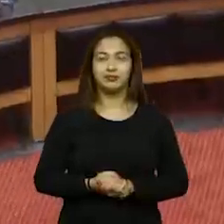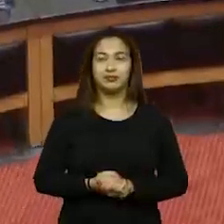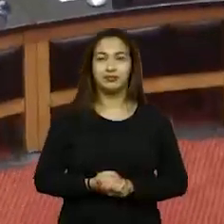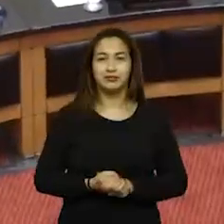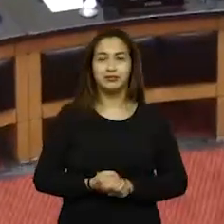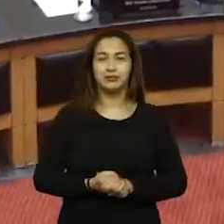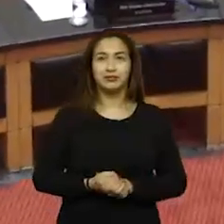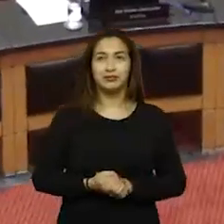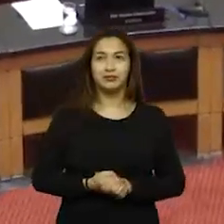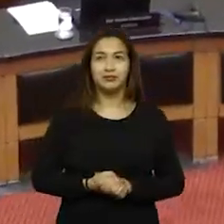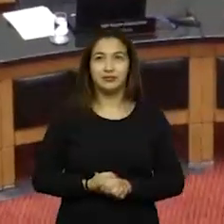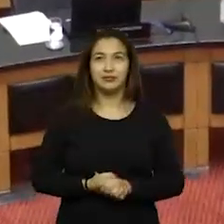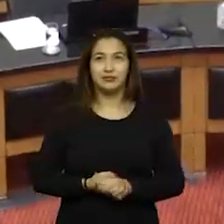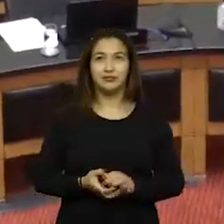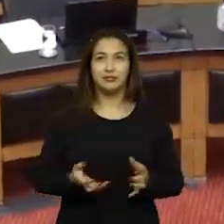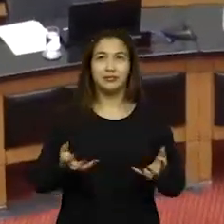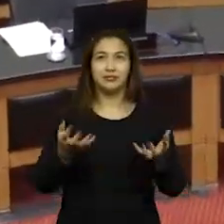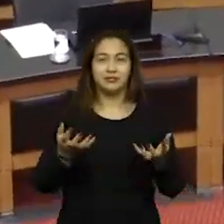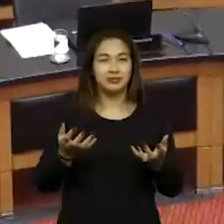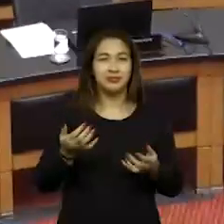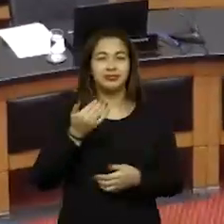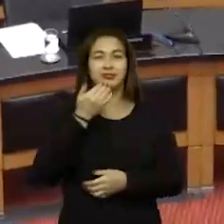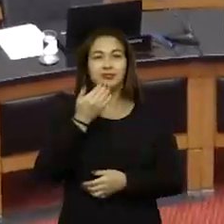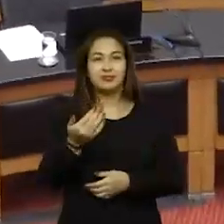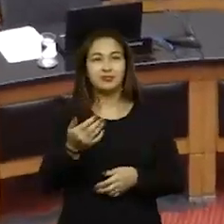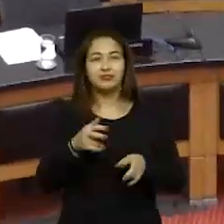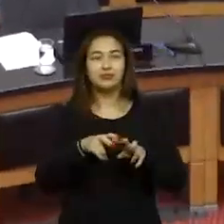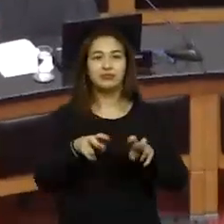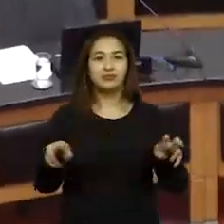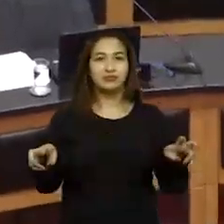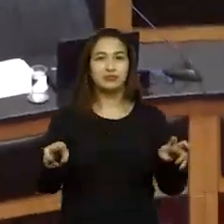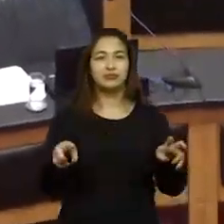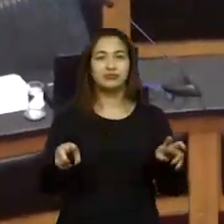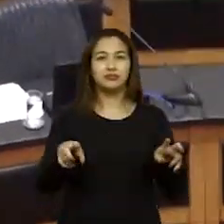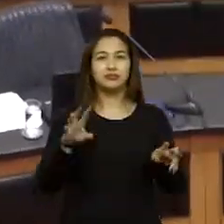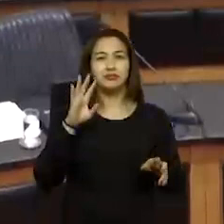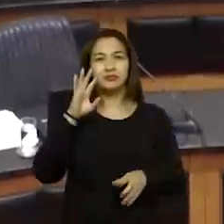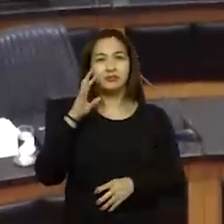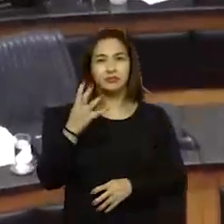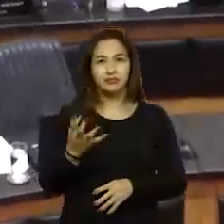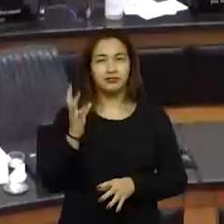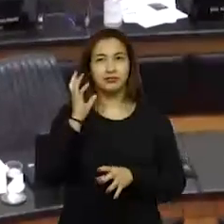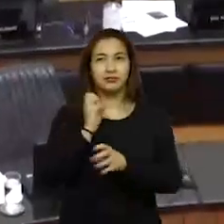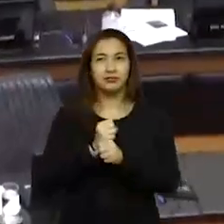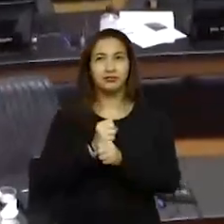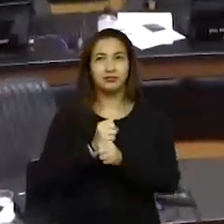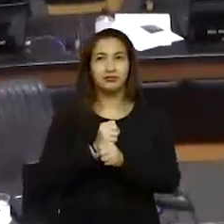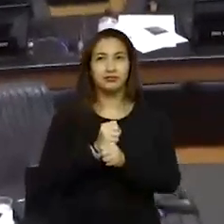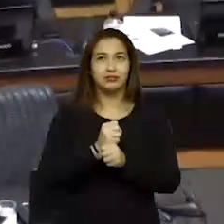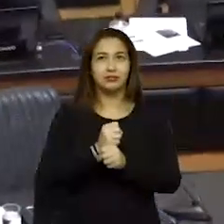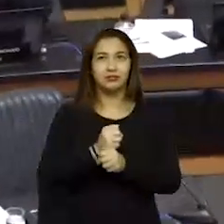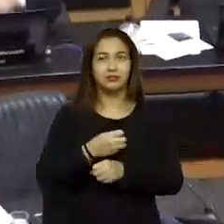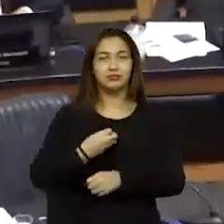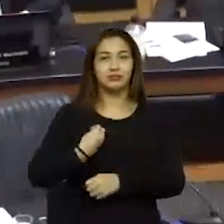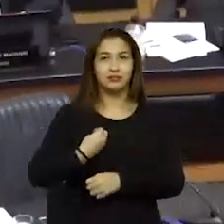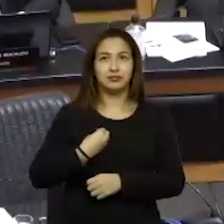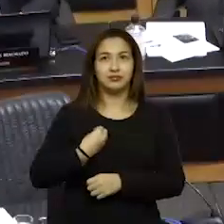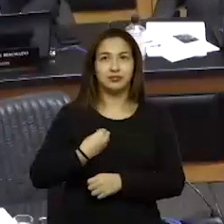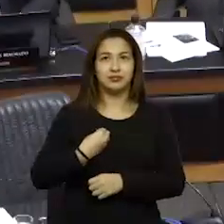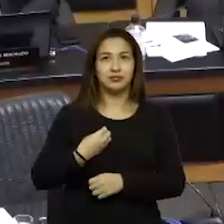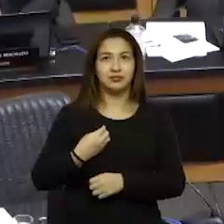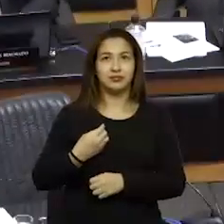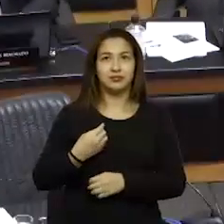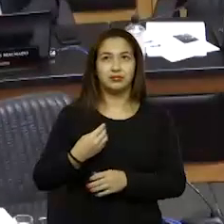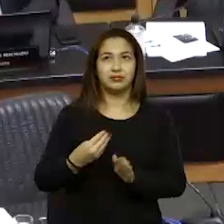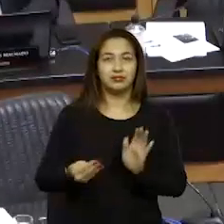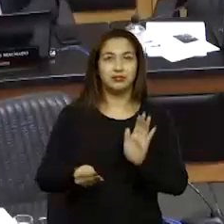Sargento Lima. Gostaria de pedir a gentileza à mesa que o resultado da apuração da presença fosse constado na